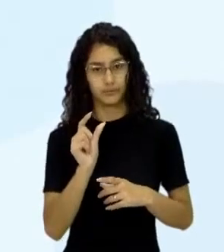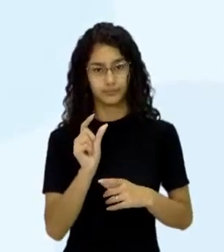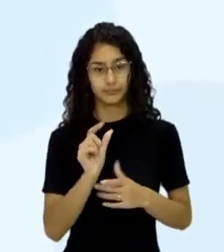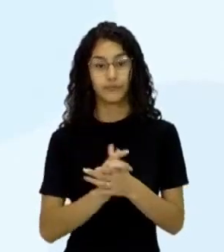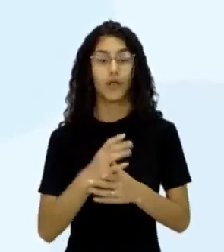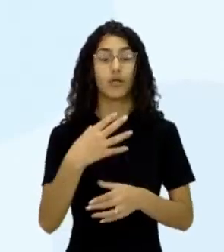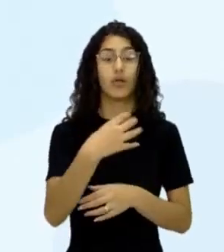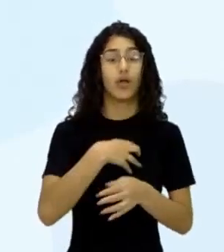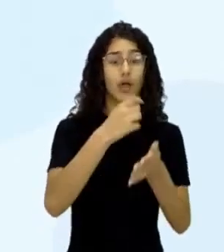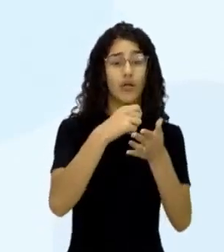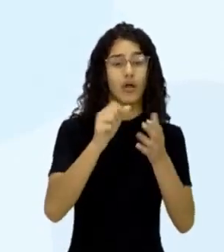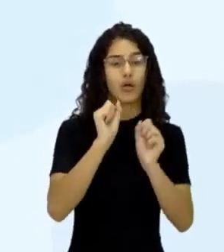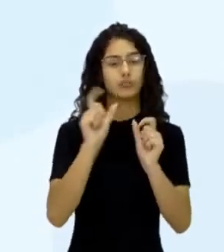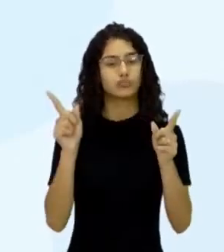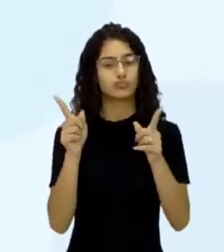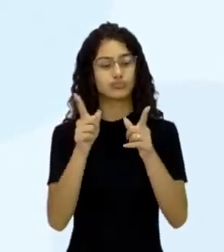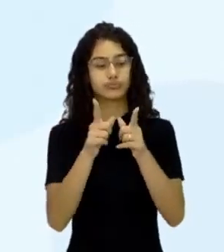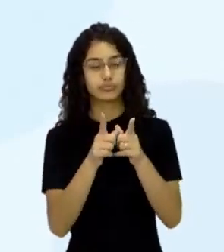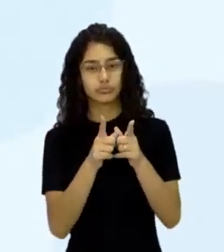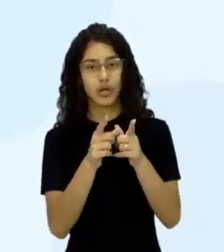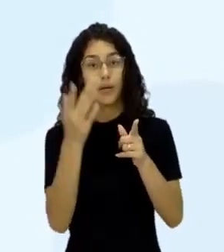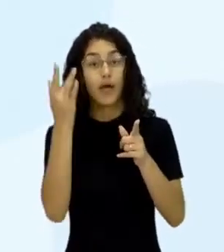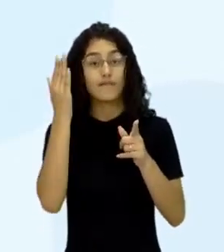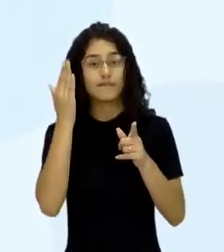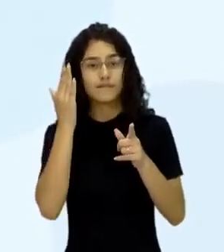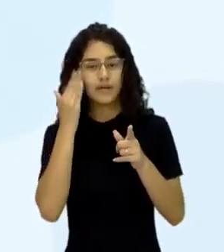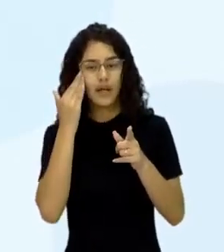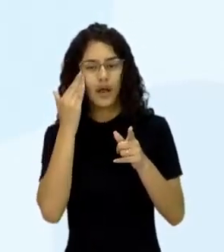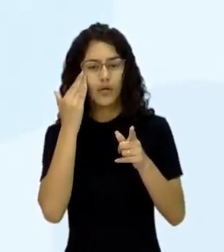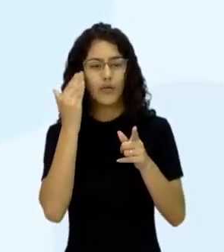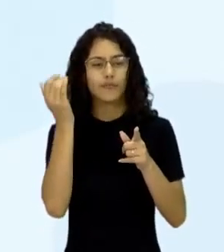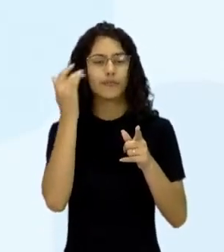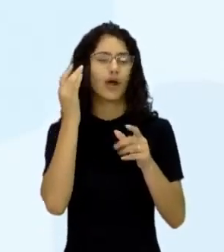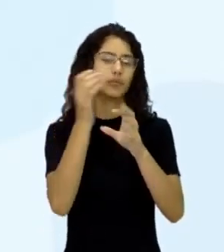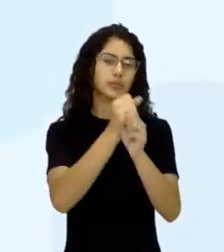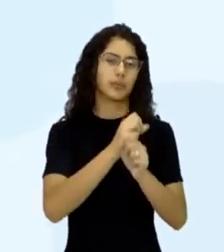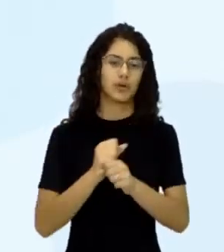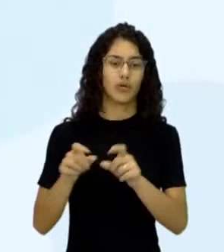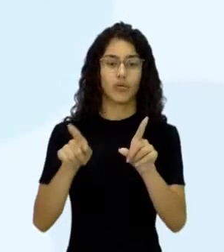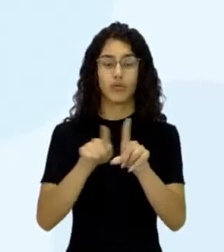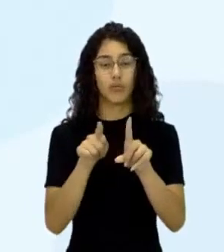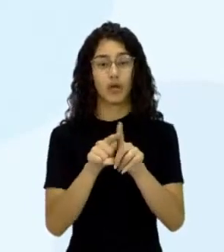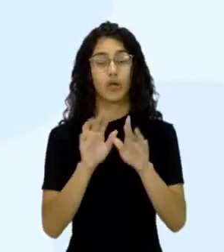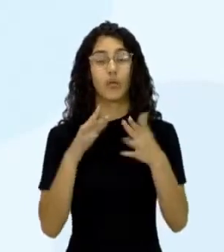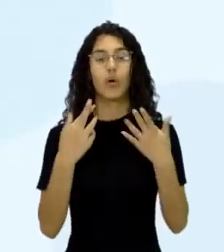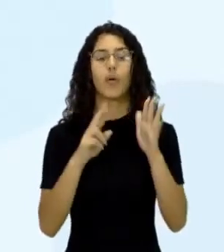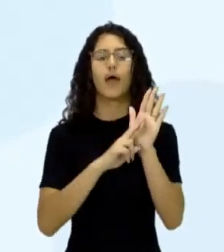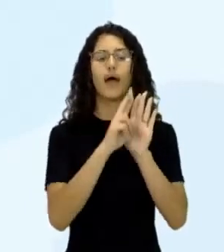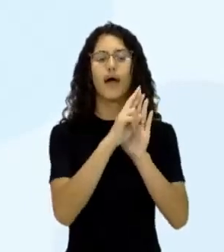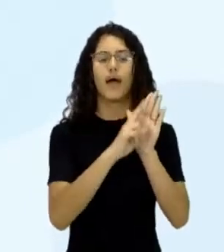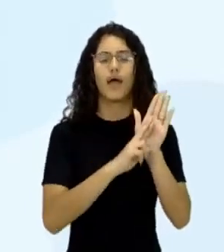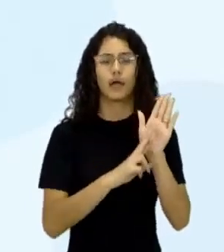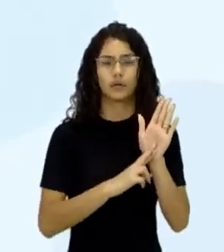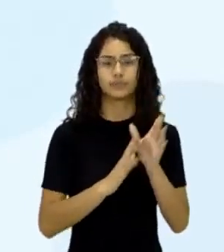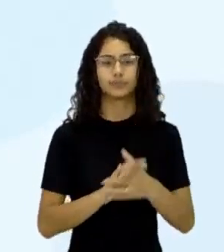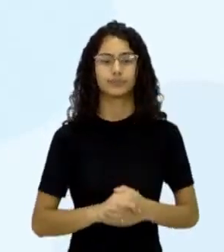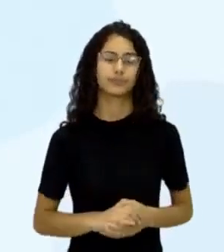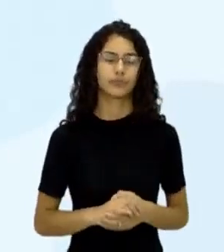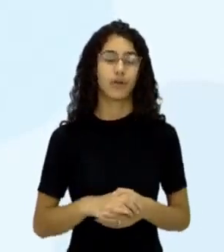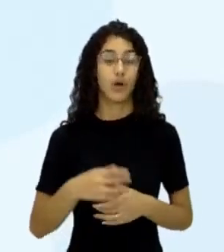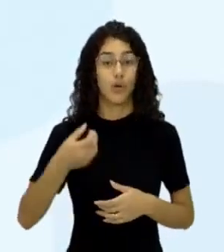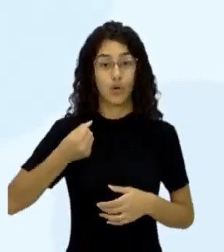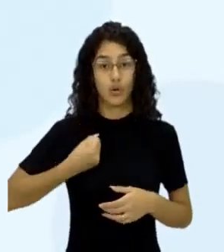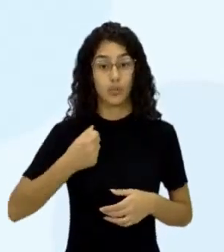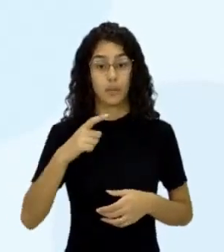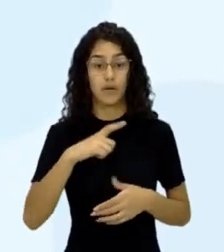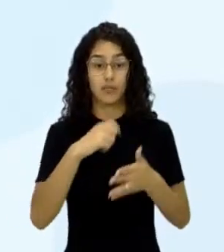de maneira que a escrita fica mais curta, né, e mais fácil de realizar operações. Então, qual é a regra? Ó, Um número, para estar